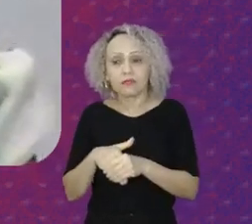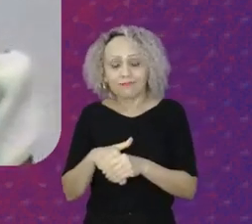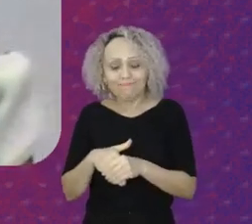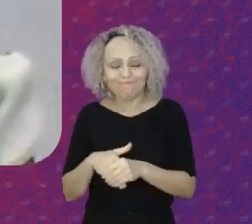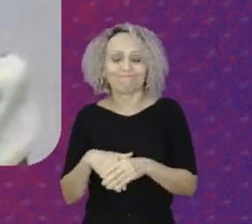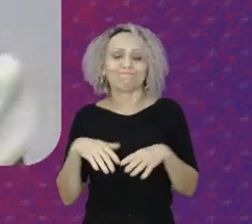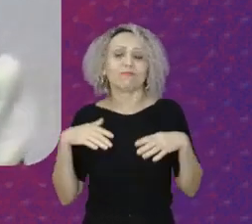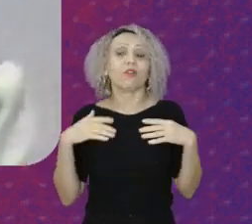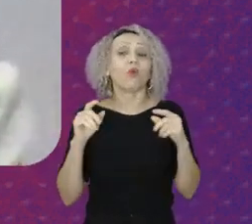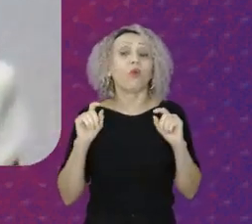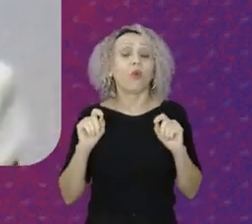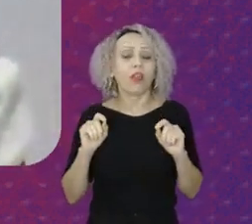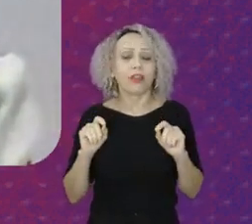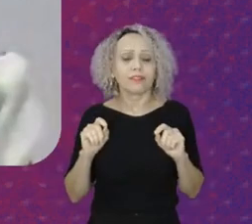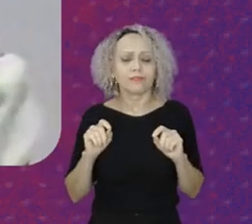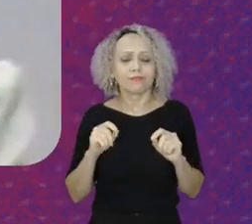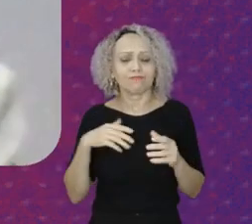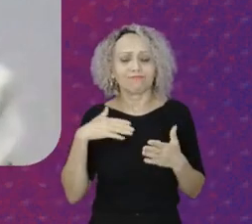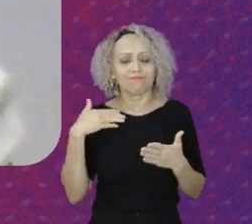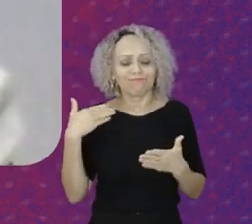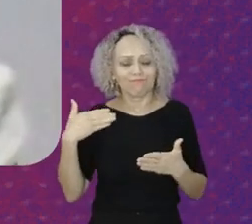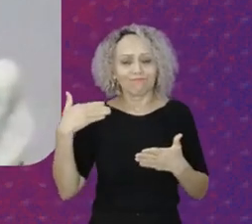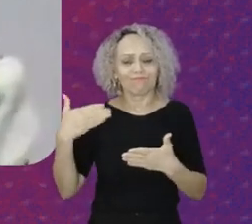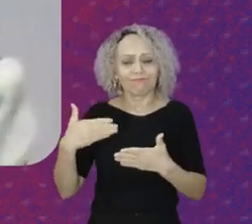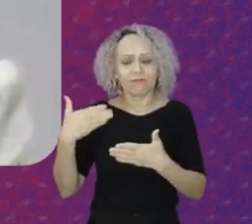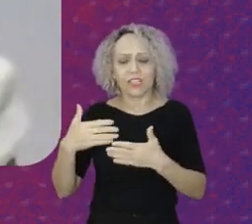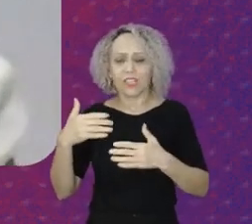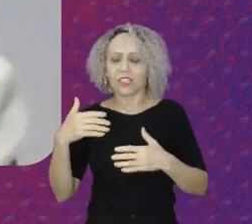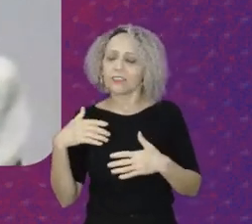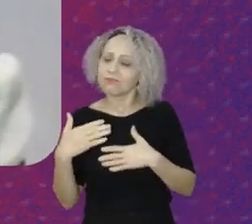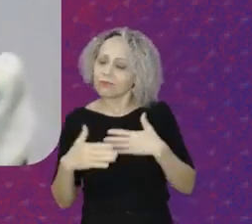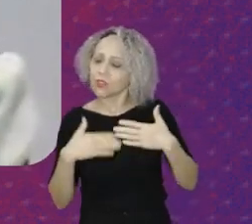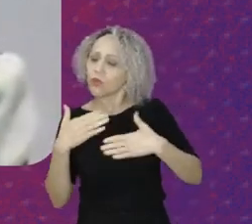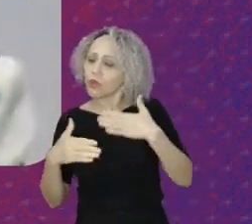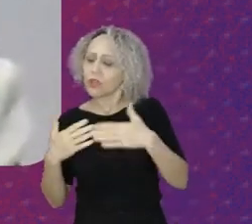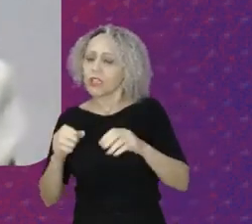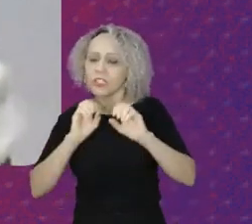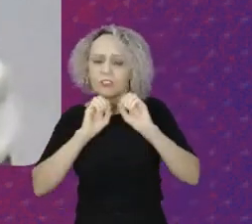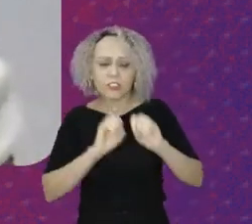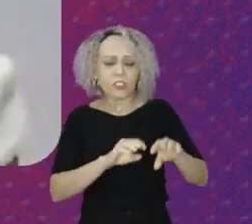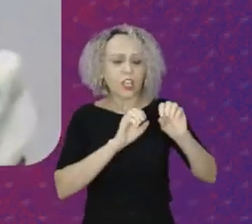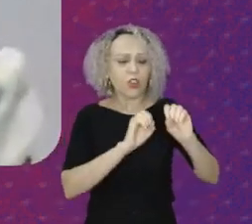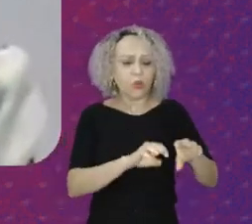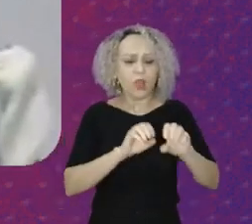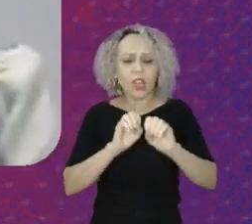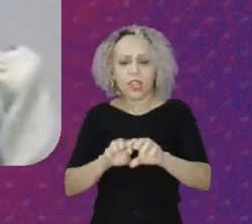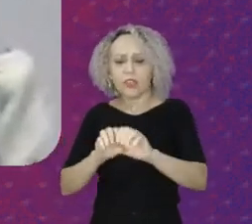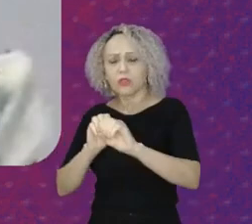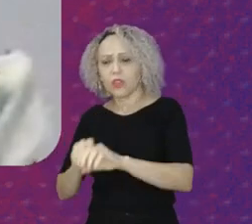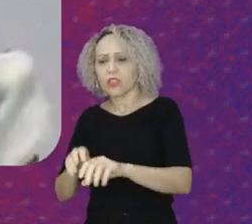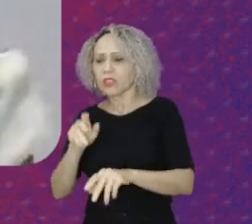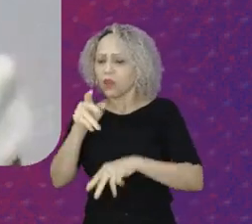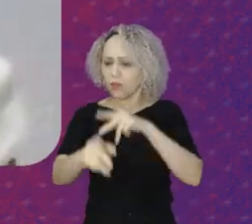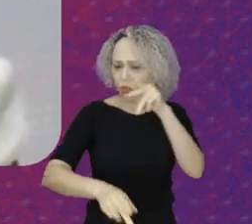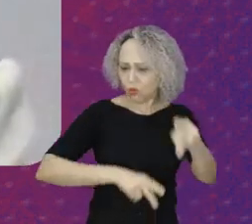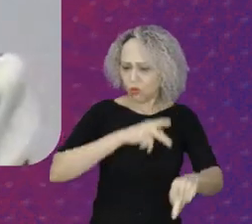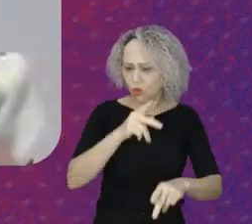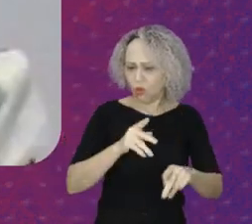foi justamente a continuidade de um processo de educação popular, de escuta